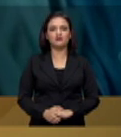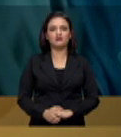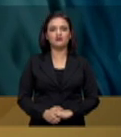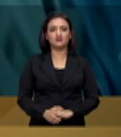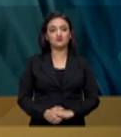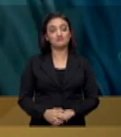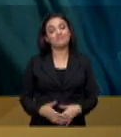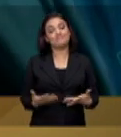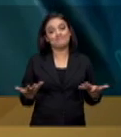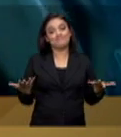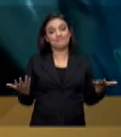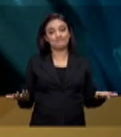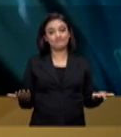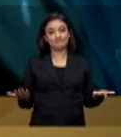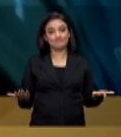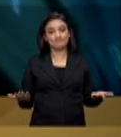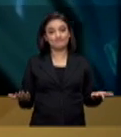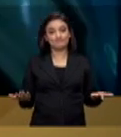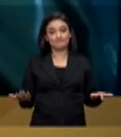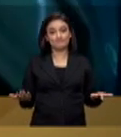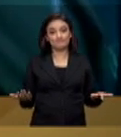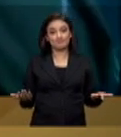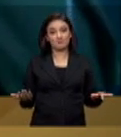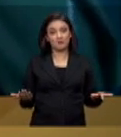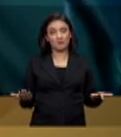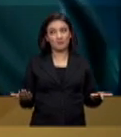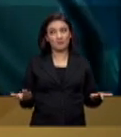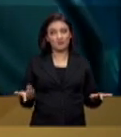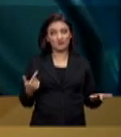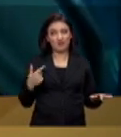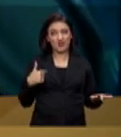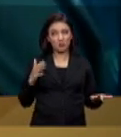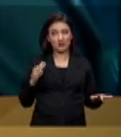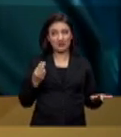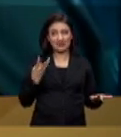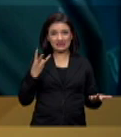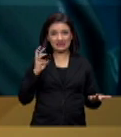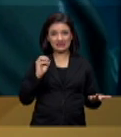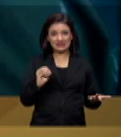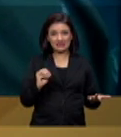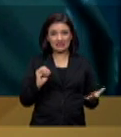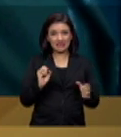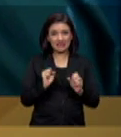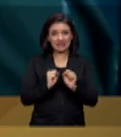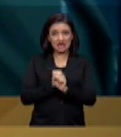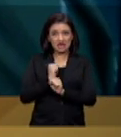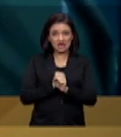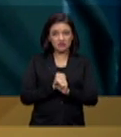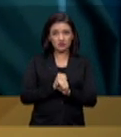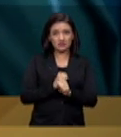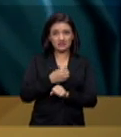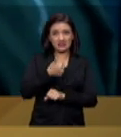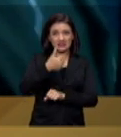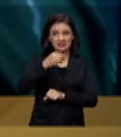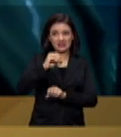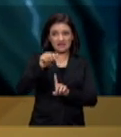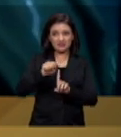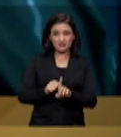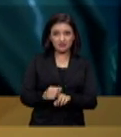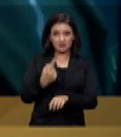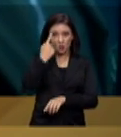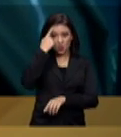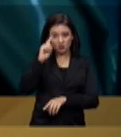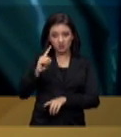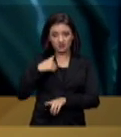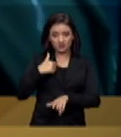talvez não tenha, nesses 30 anos, 10 meses e um dia no Supremo,